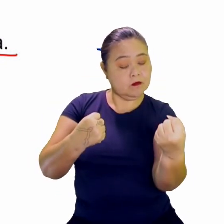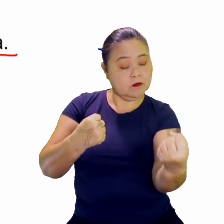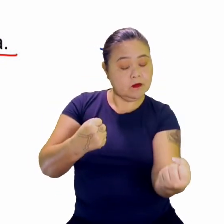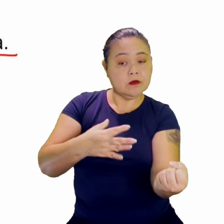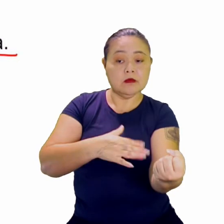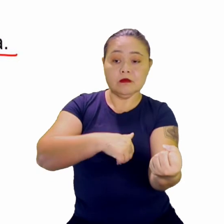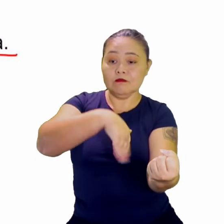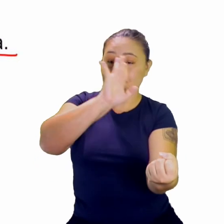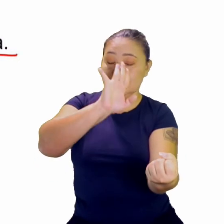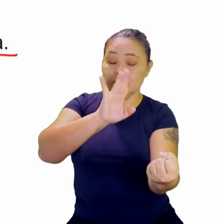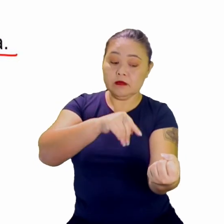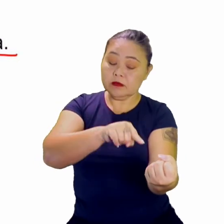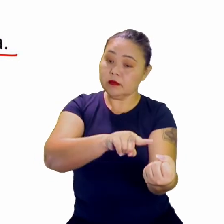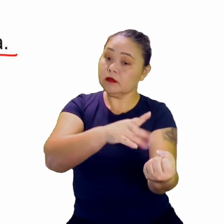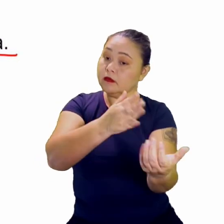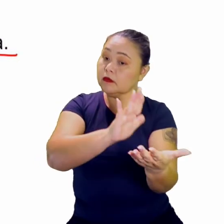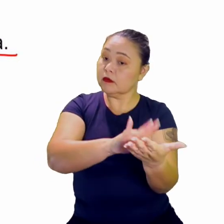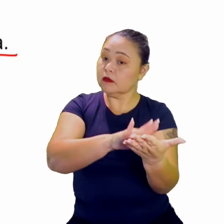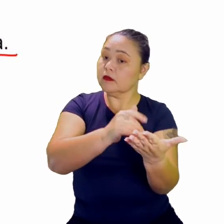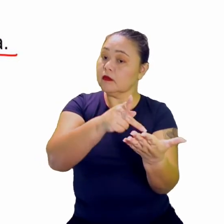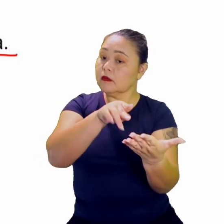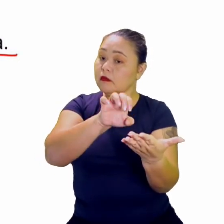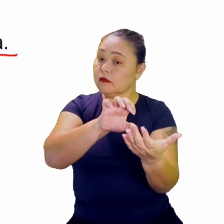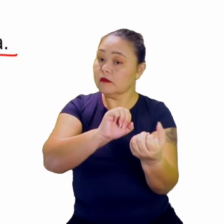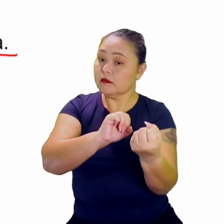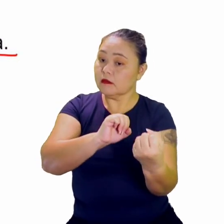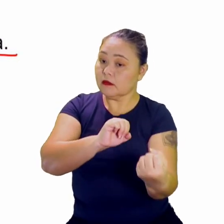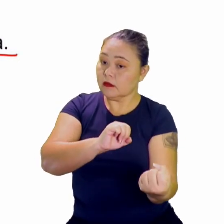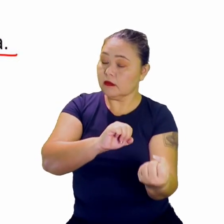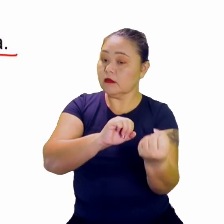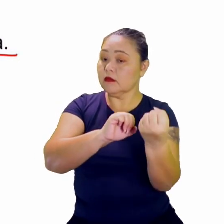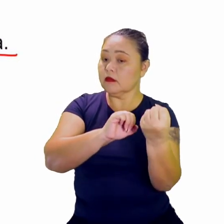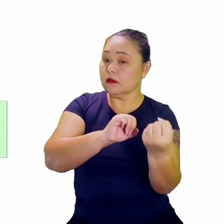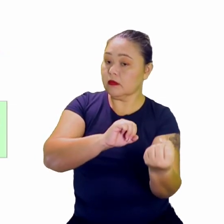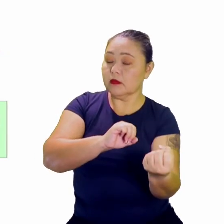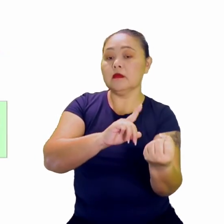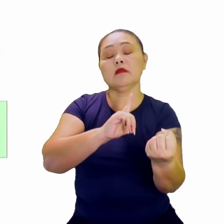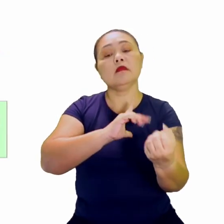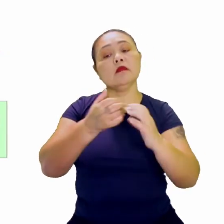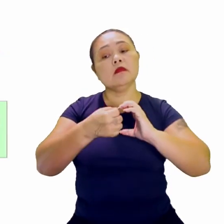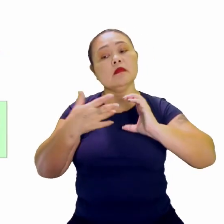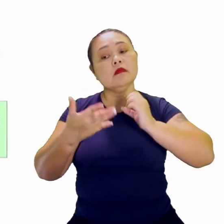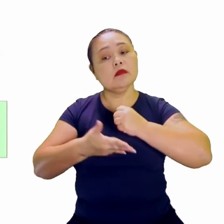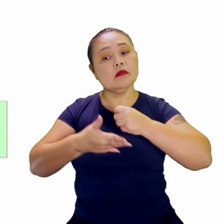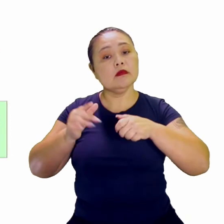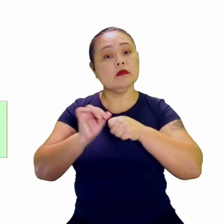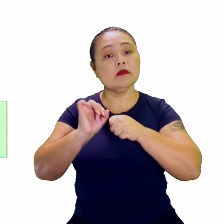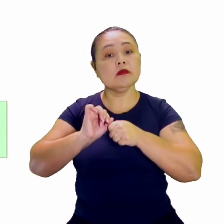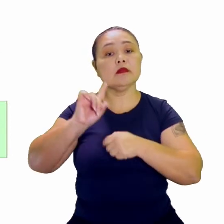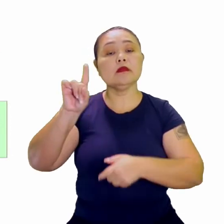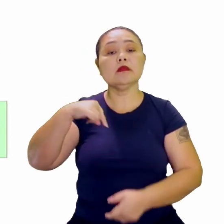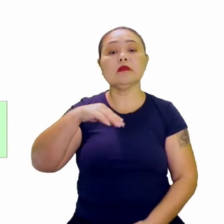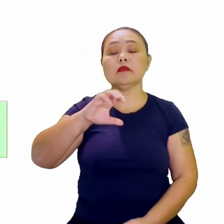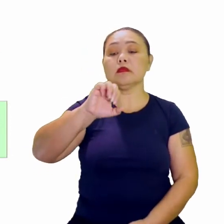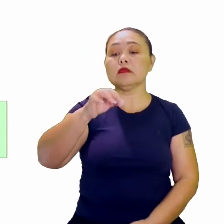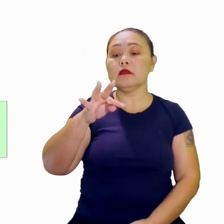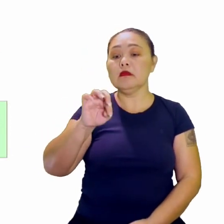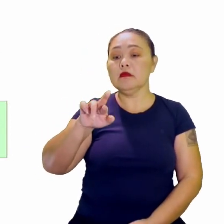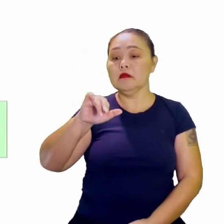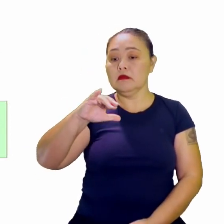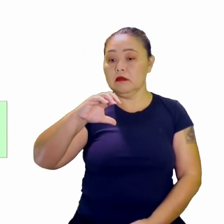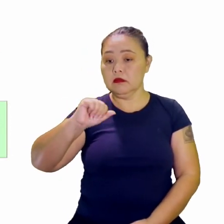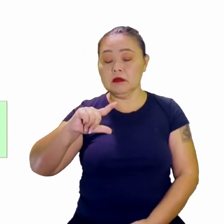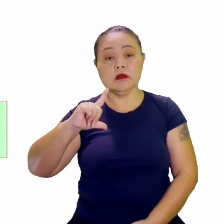exceder, né, ao que é colocado aqui no halter. Essa é a característica básica. E quando a ação é